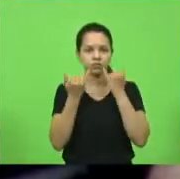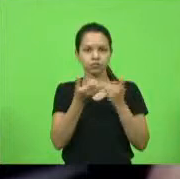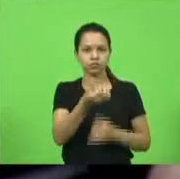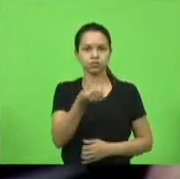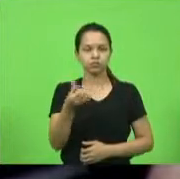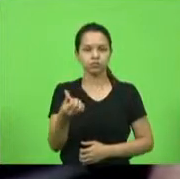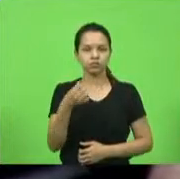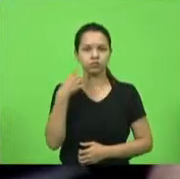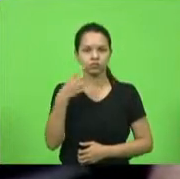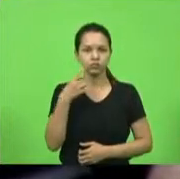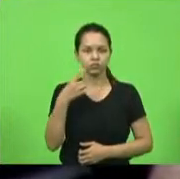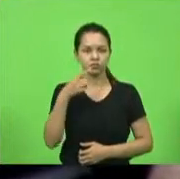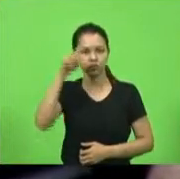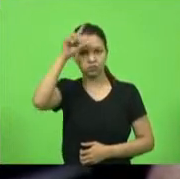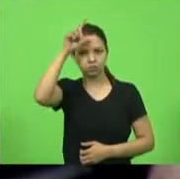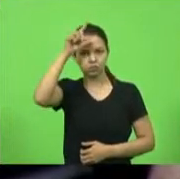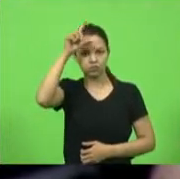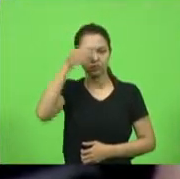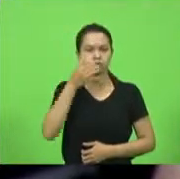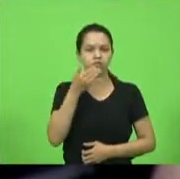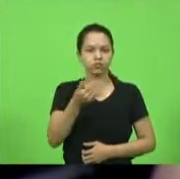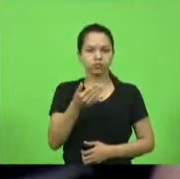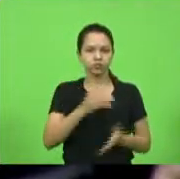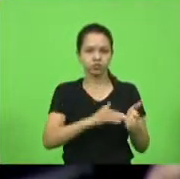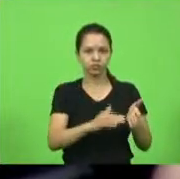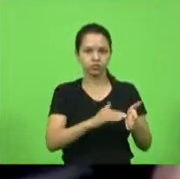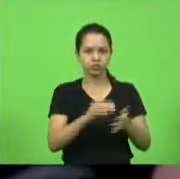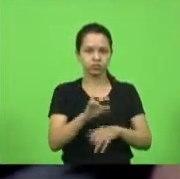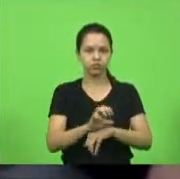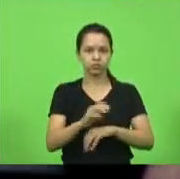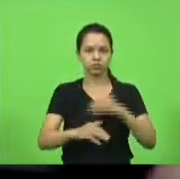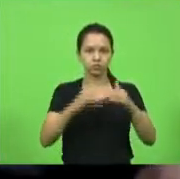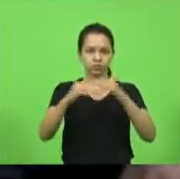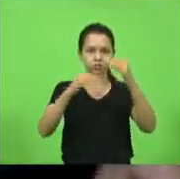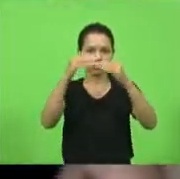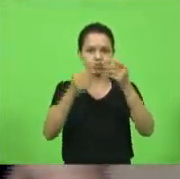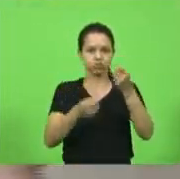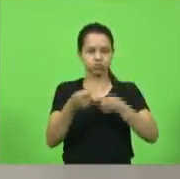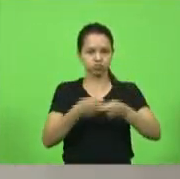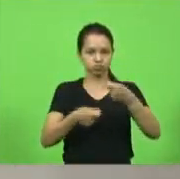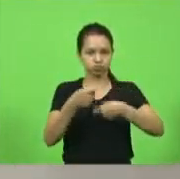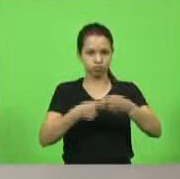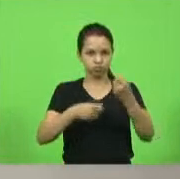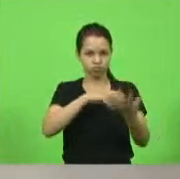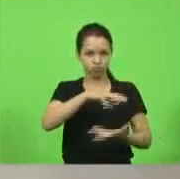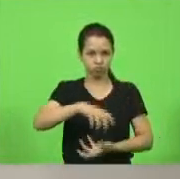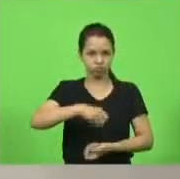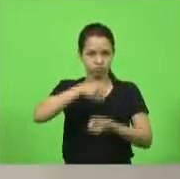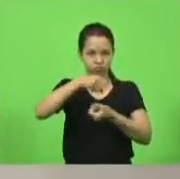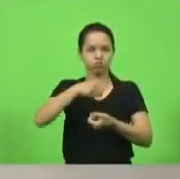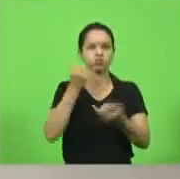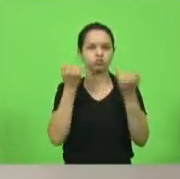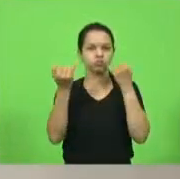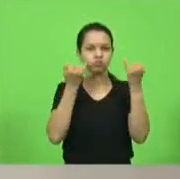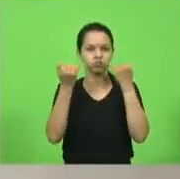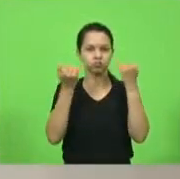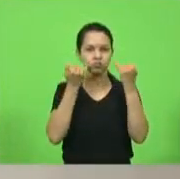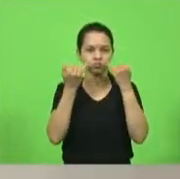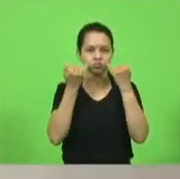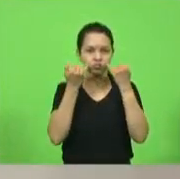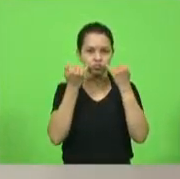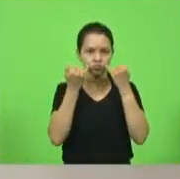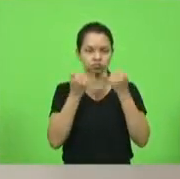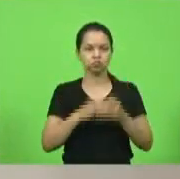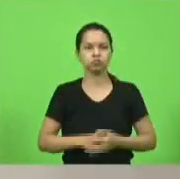autor deputado Sargento Lima, solicitando ao secretário de Estado do Desenvolvimento Econômico Sustentável informações acerca da aplicabilidade pelos